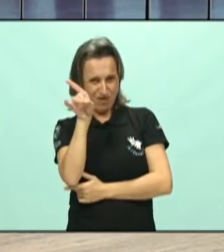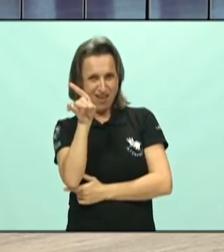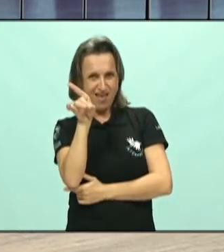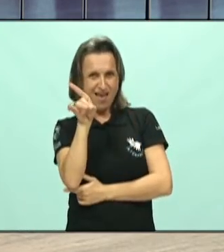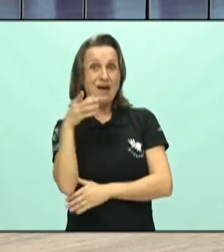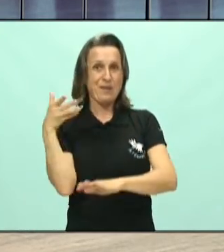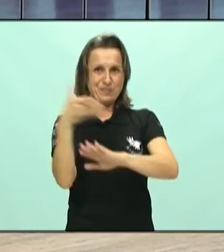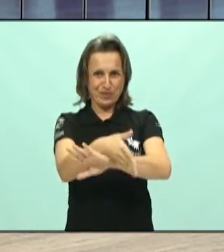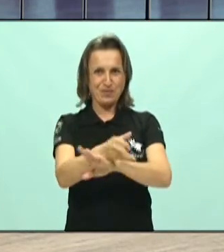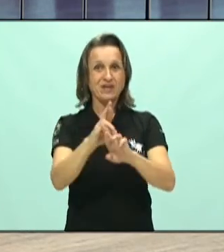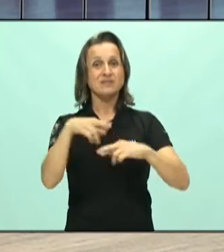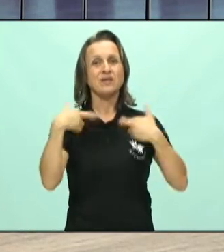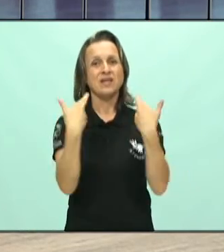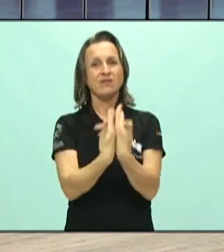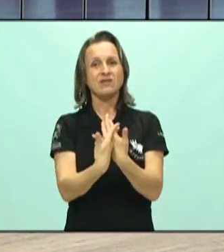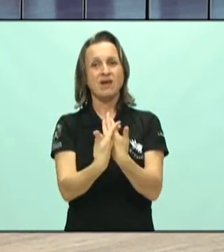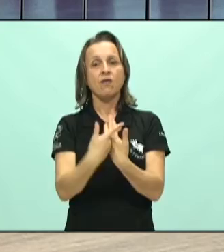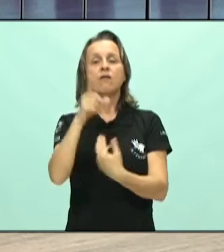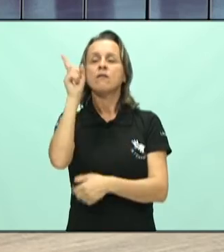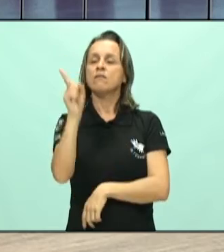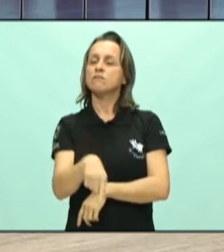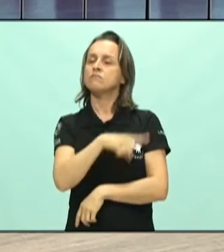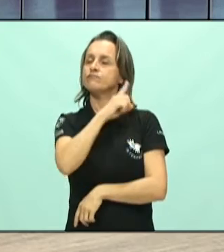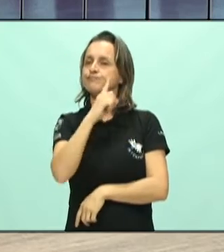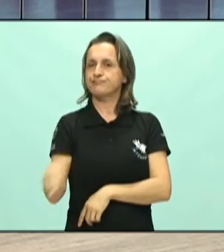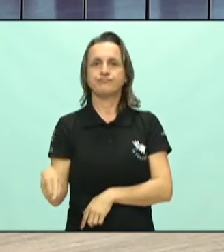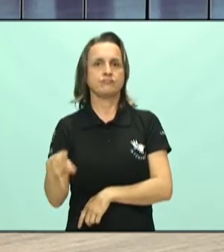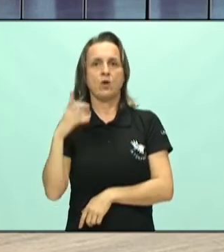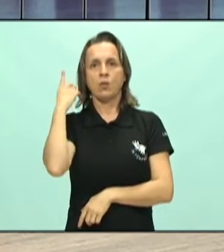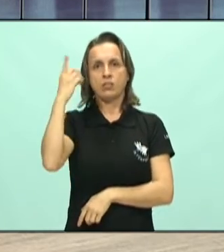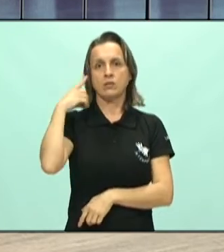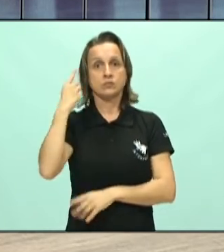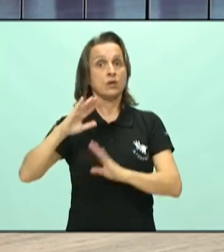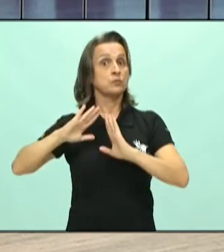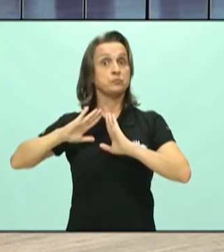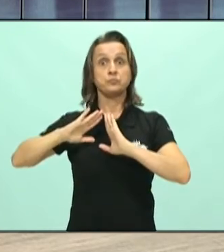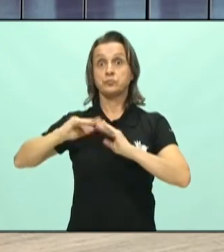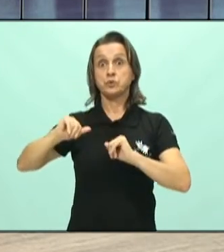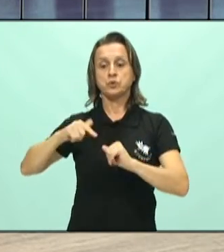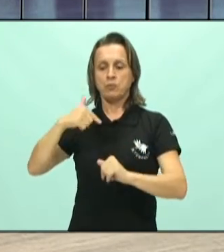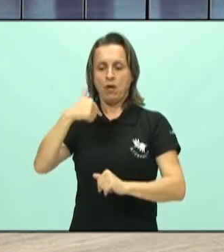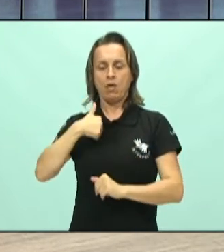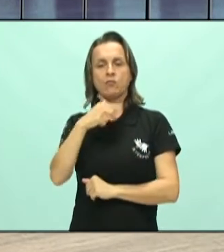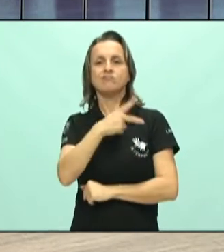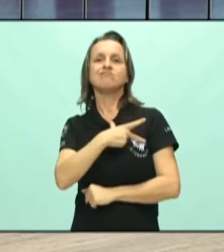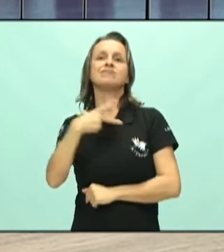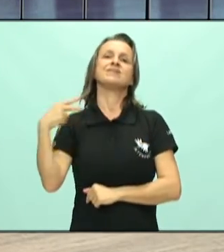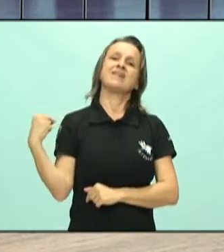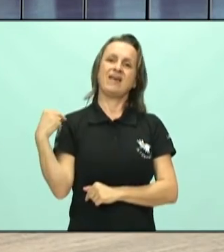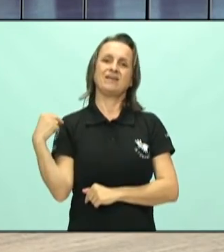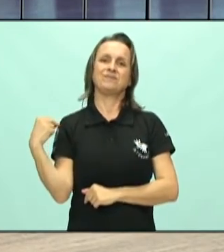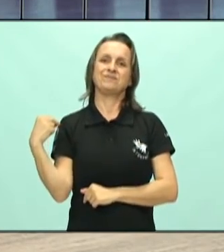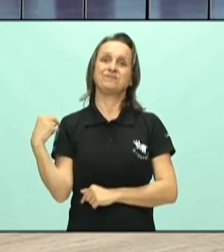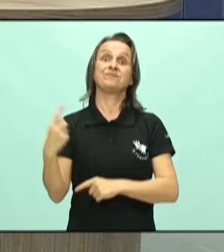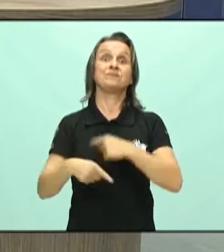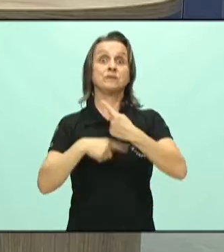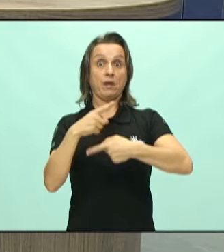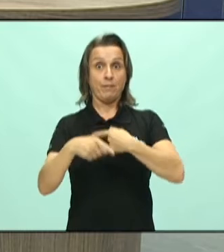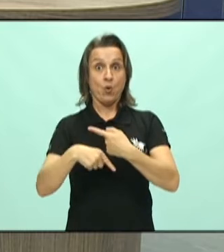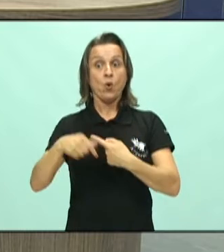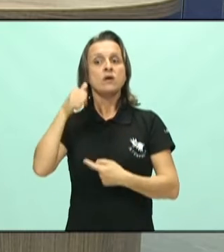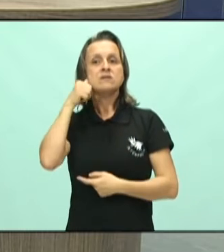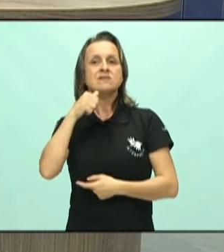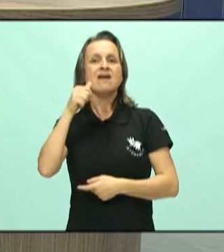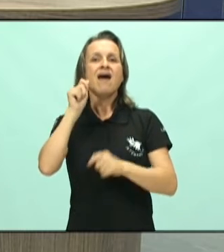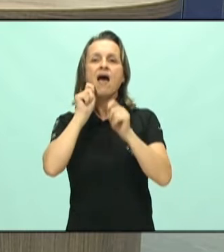para participar da reunião, o deputado Marcos Vieira solicitou que eu deixasse a sala. Depois a nossa assessora